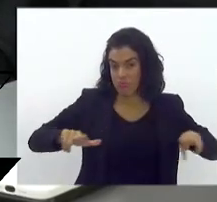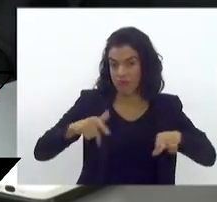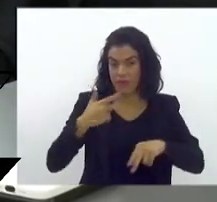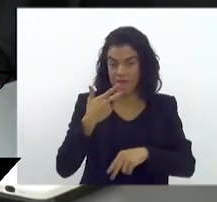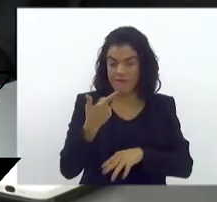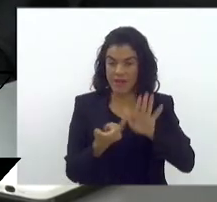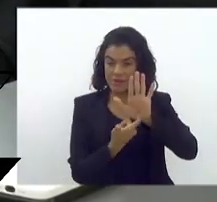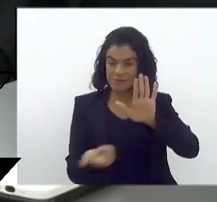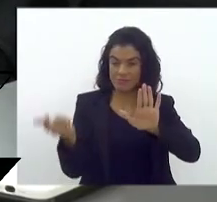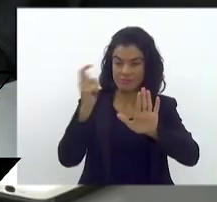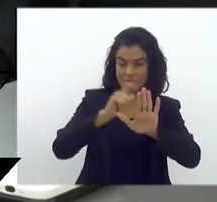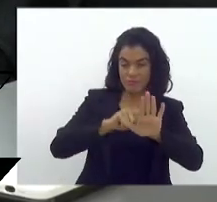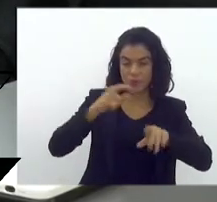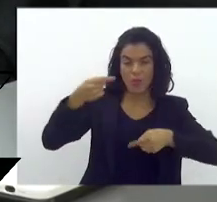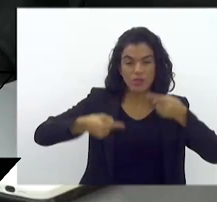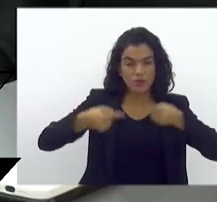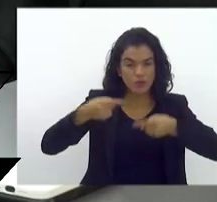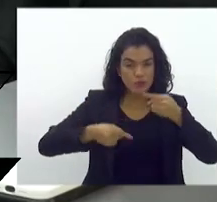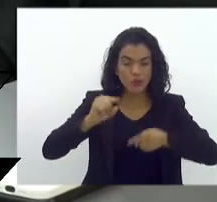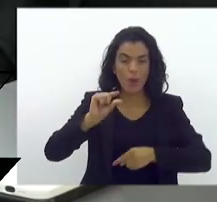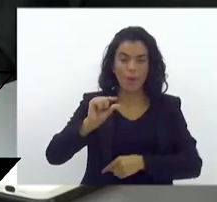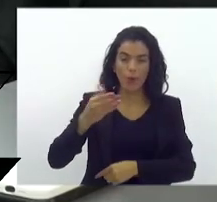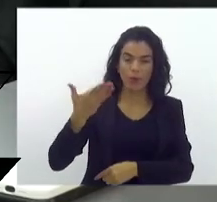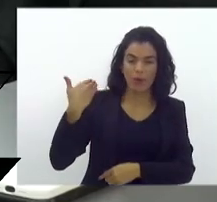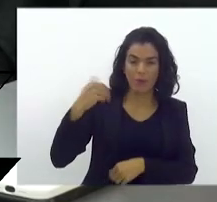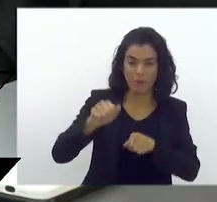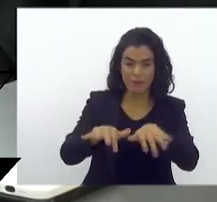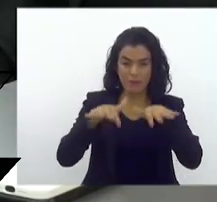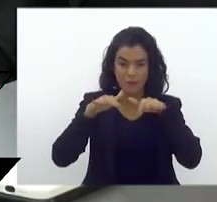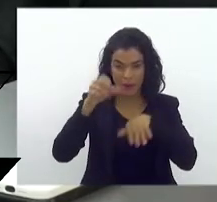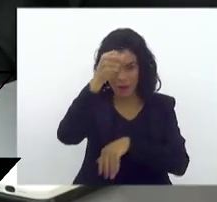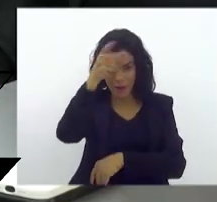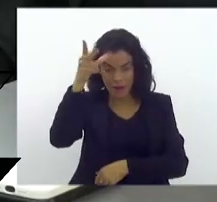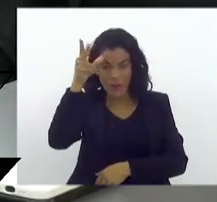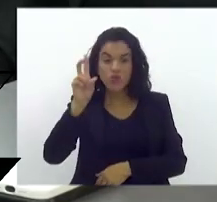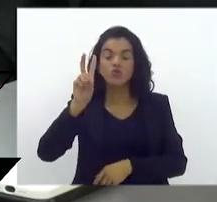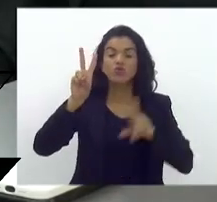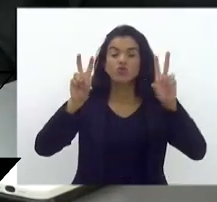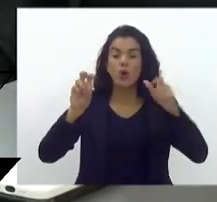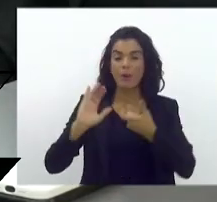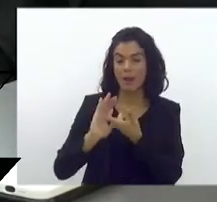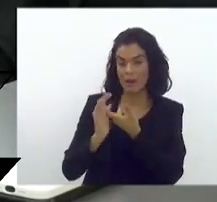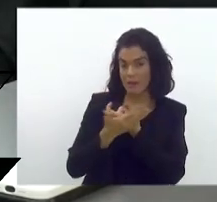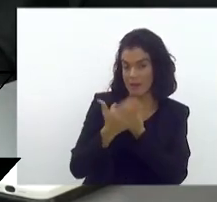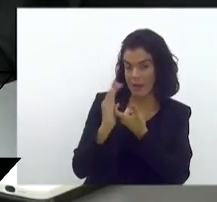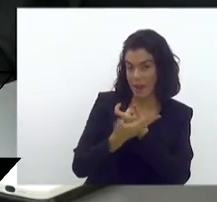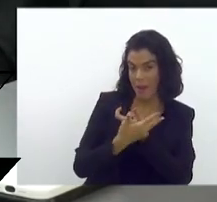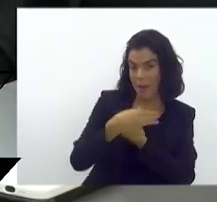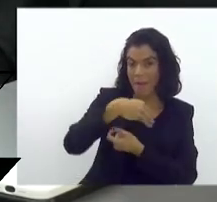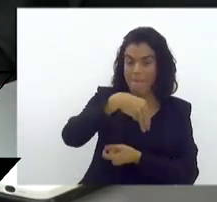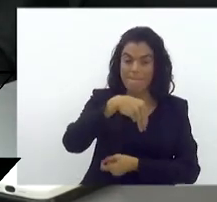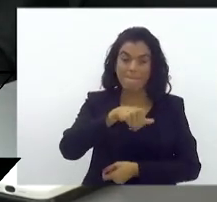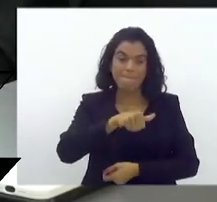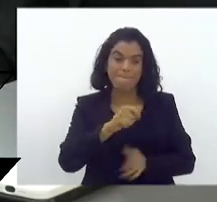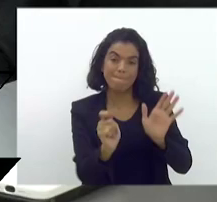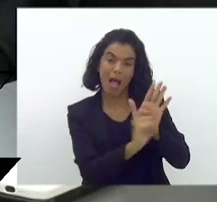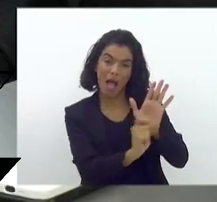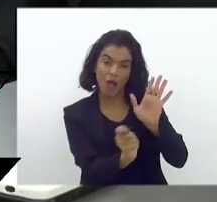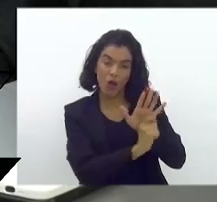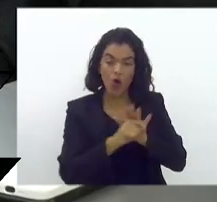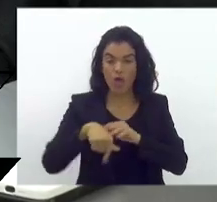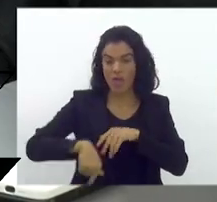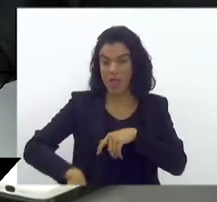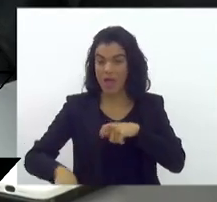alusão ao que uma discussão recente na Câmara Municipal sobre a terminologia. de maconha medicinal, cannabis medicinal